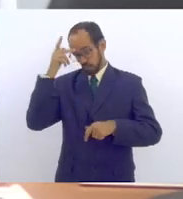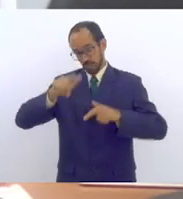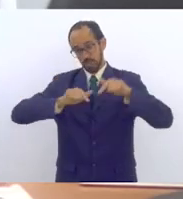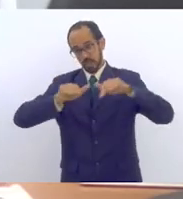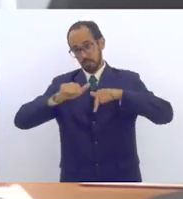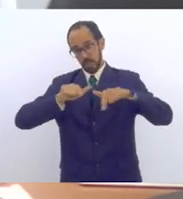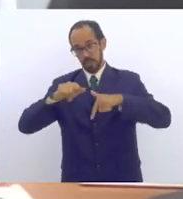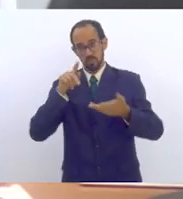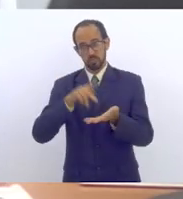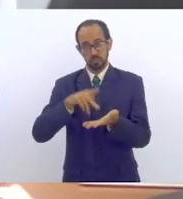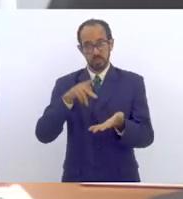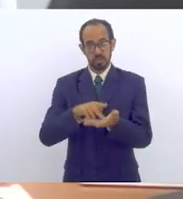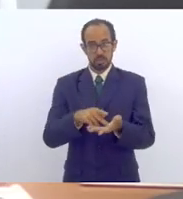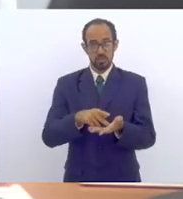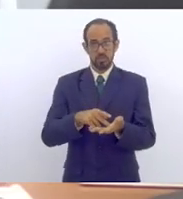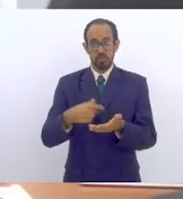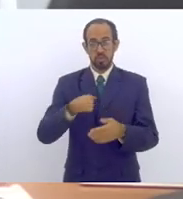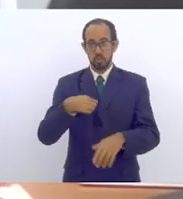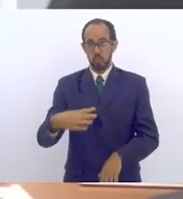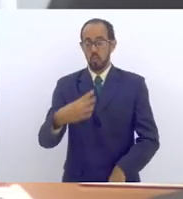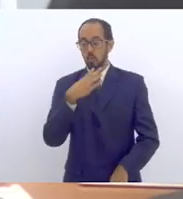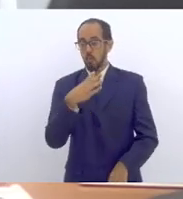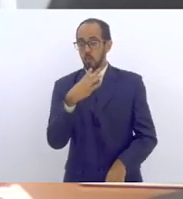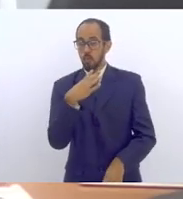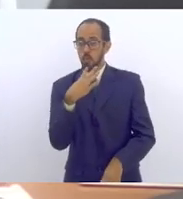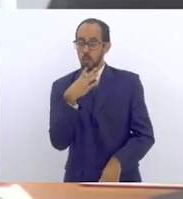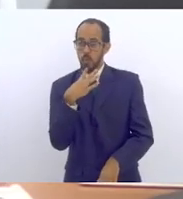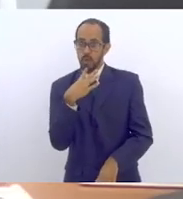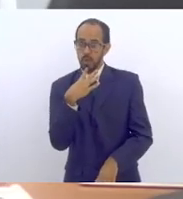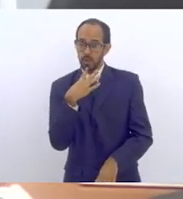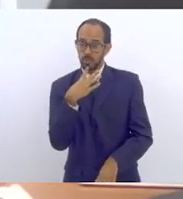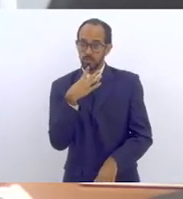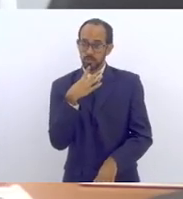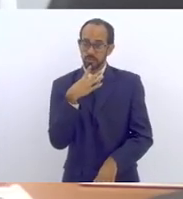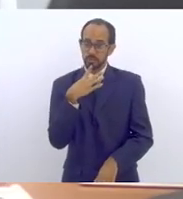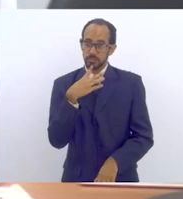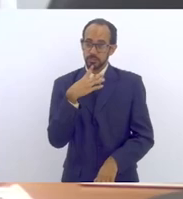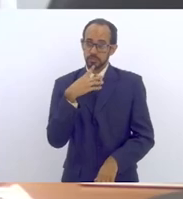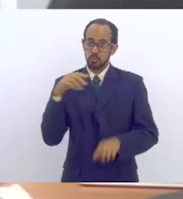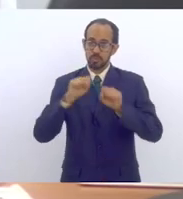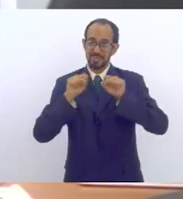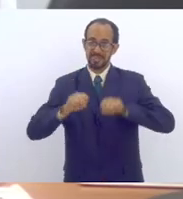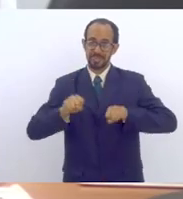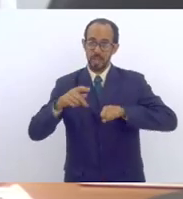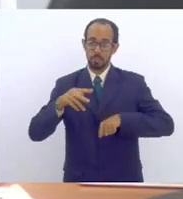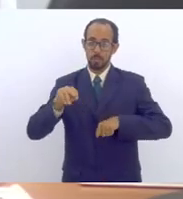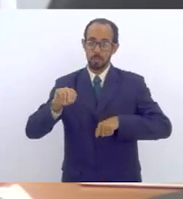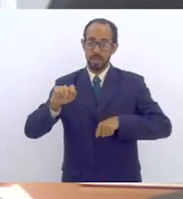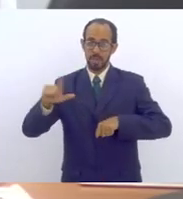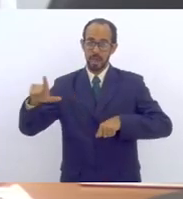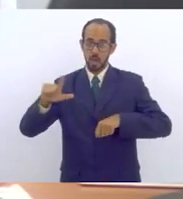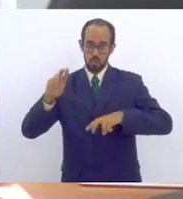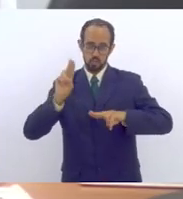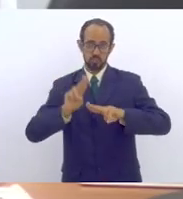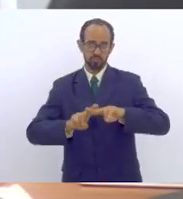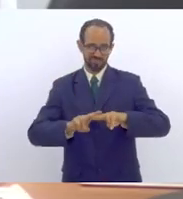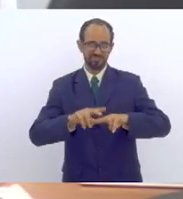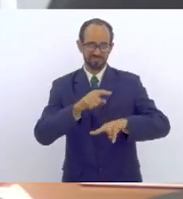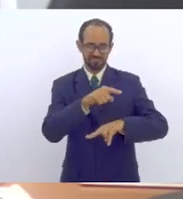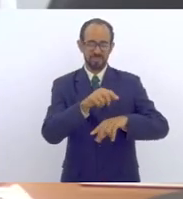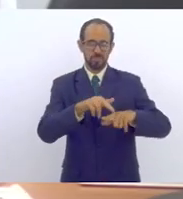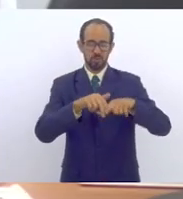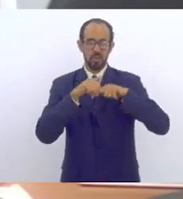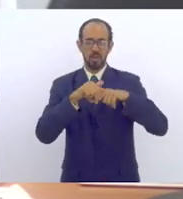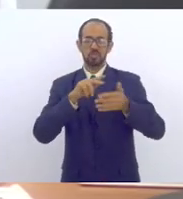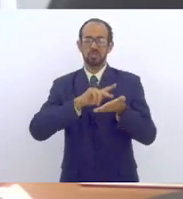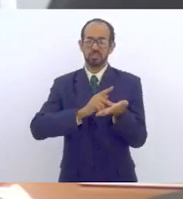verdade e eu conheci o sistema penal através do sindicato que você